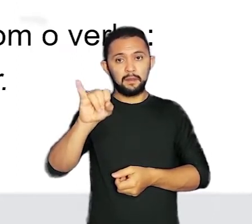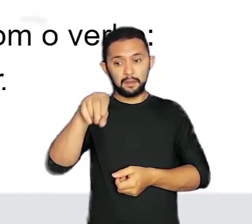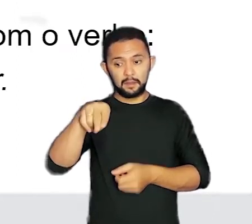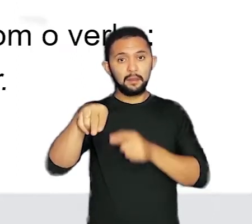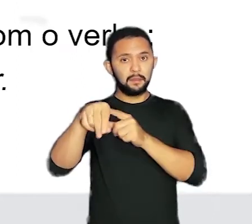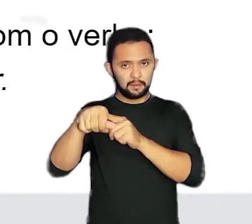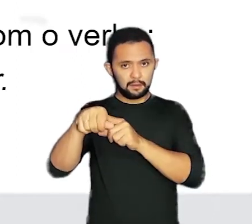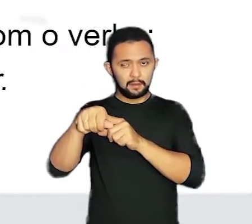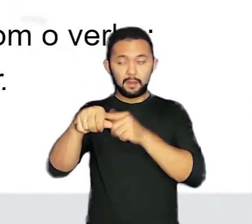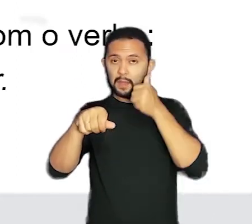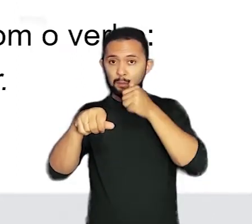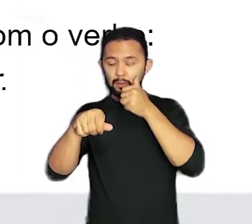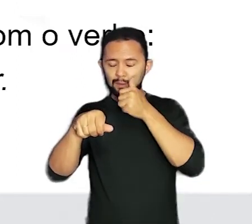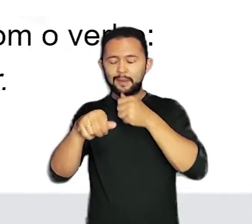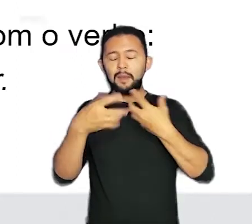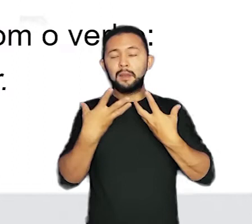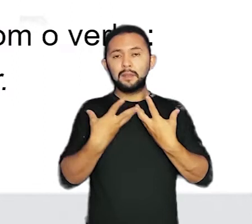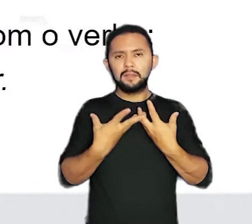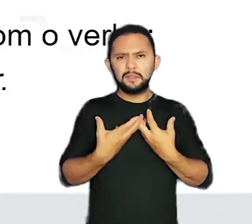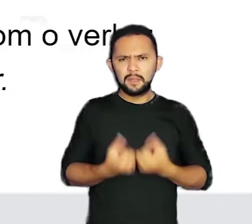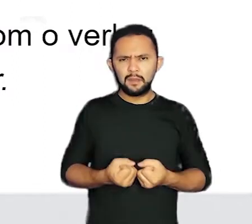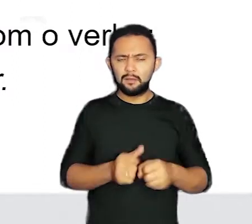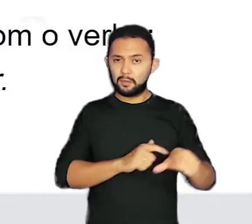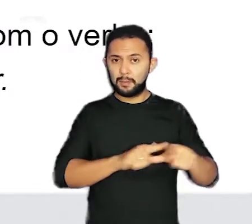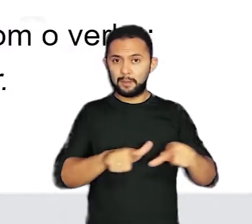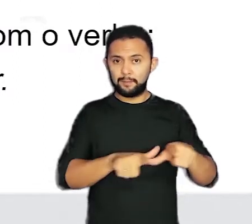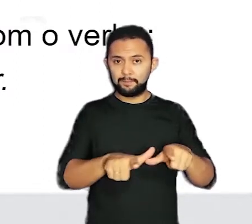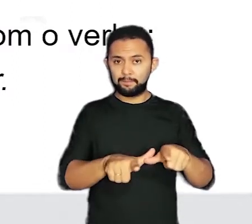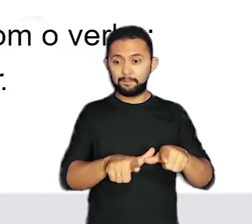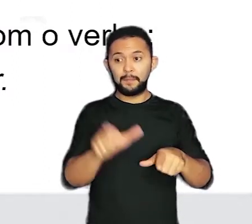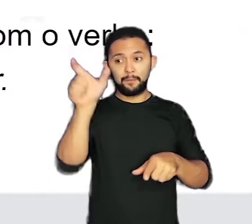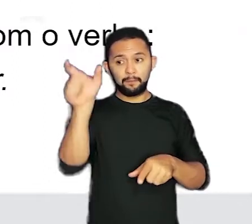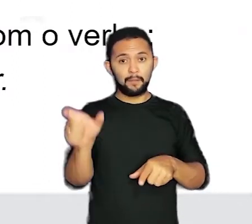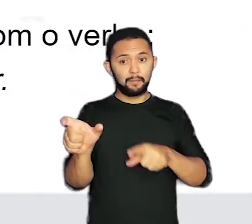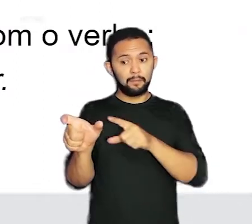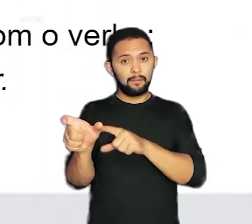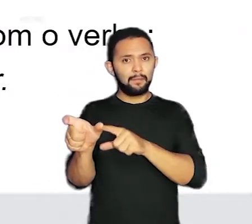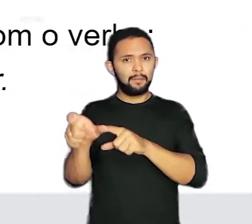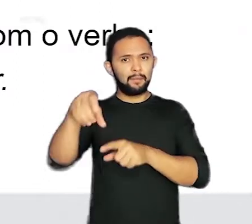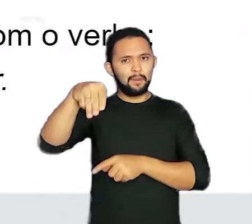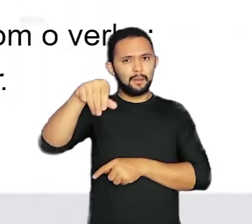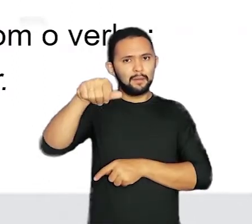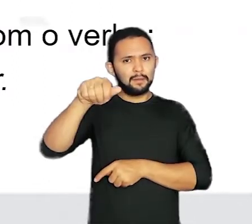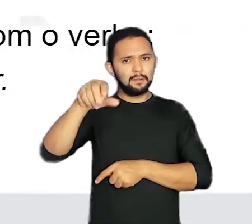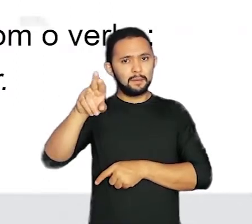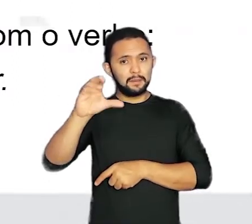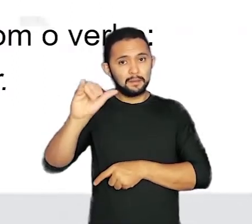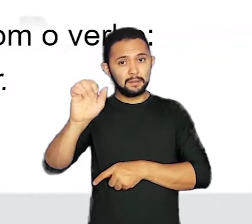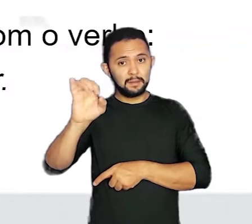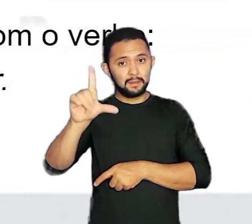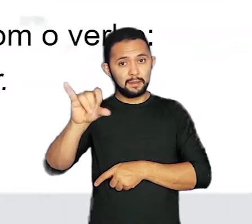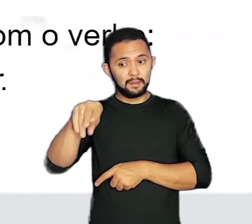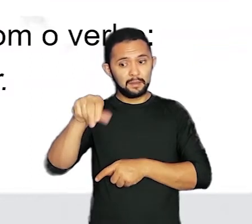estamos declarando algo aí sobre Celina, tá? Então, esse algo, esse sobre que nós